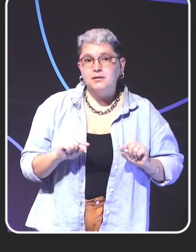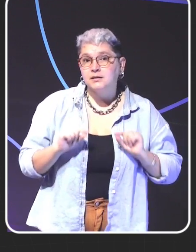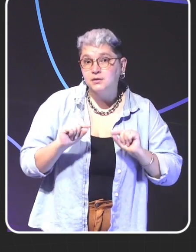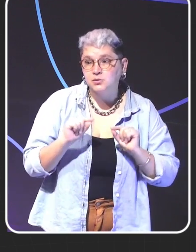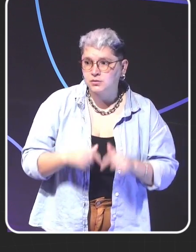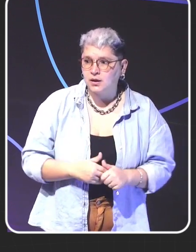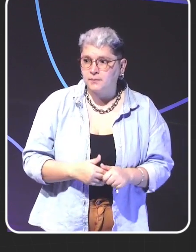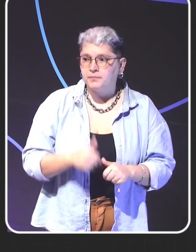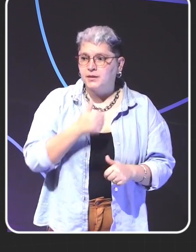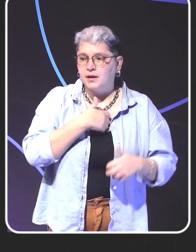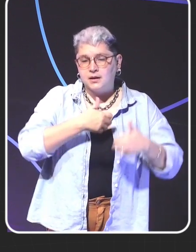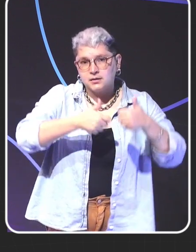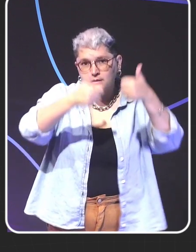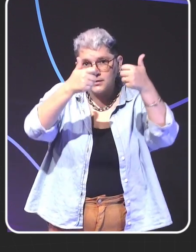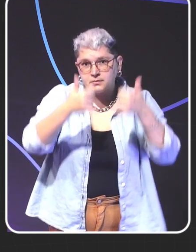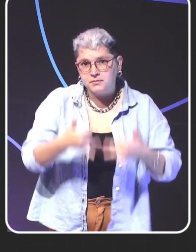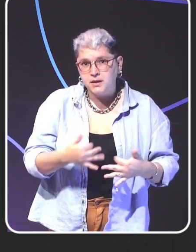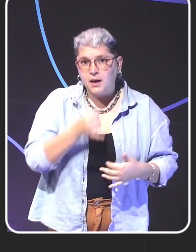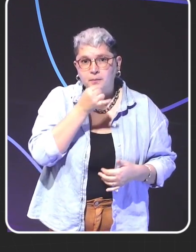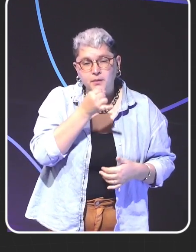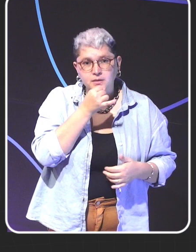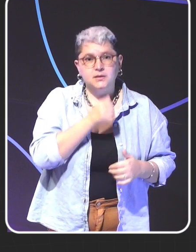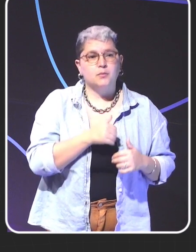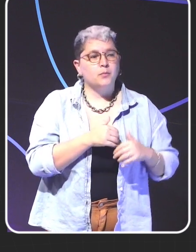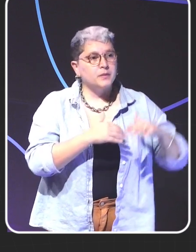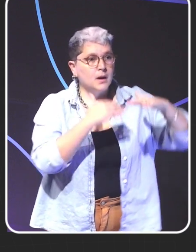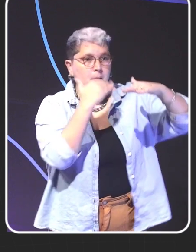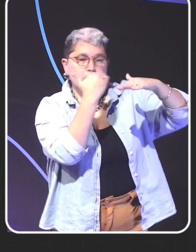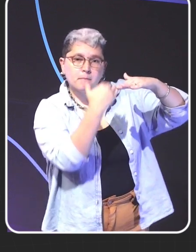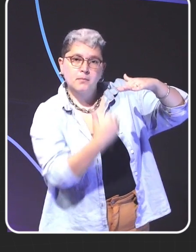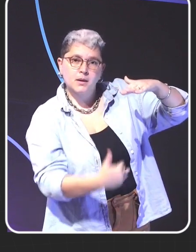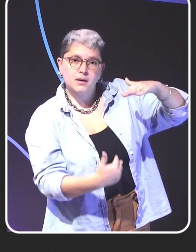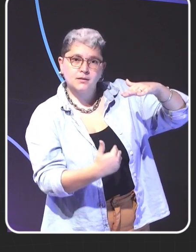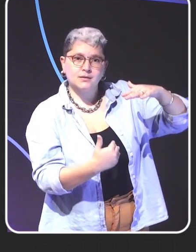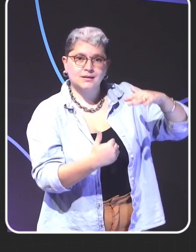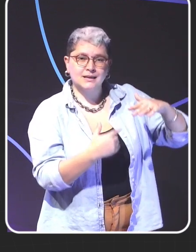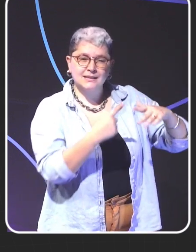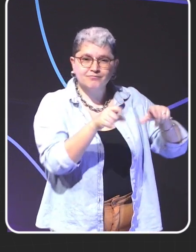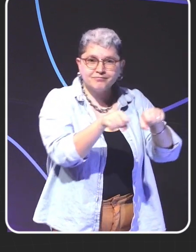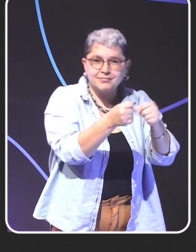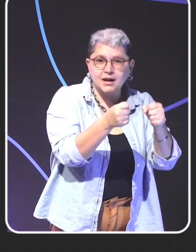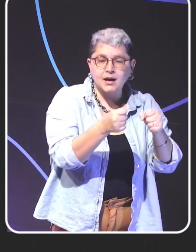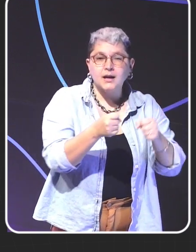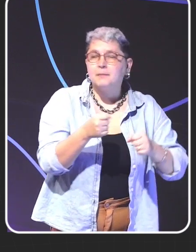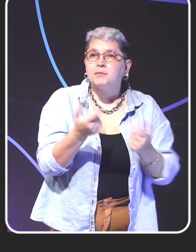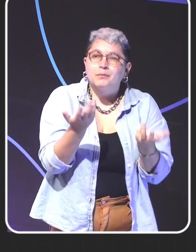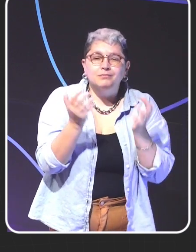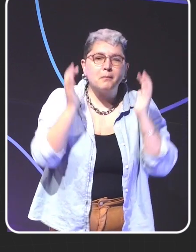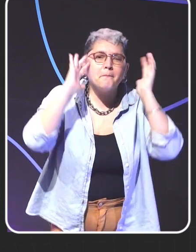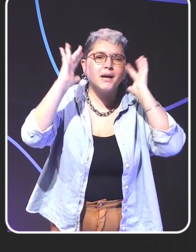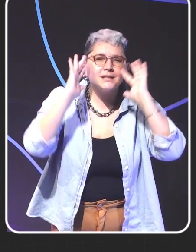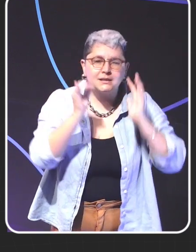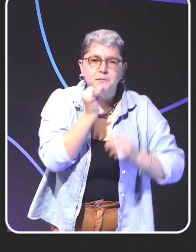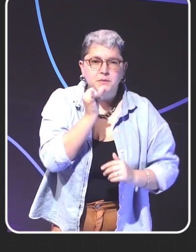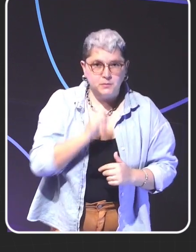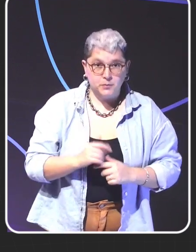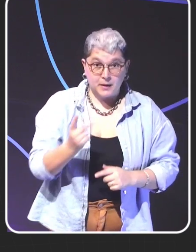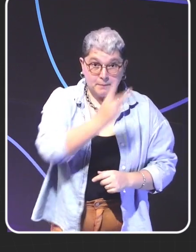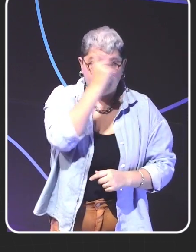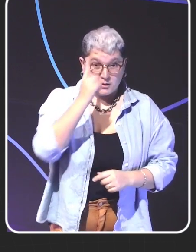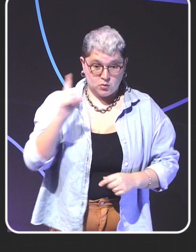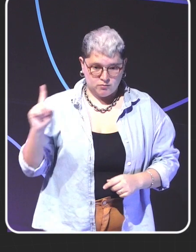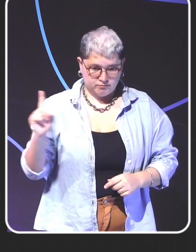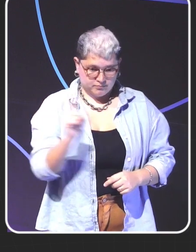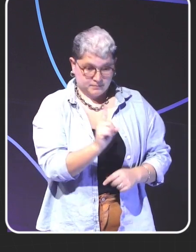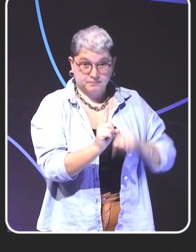concepção de prateleiras infinitas, né, versus a ruptura. A ruptura, basicamente, ali, imagina uma pessoa vem, poxa, eu